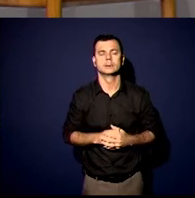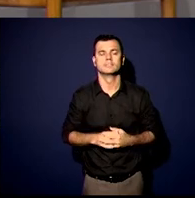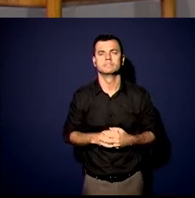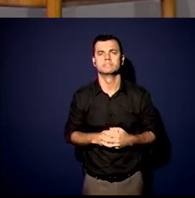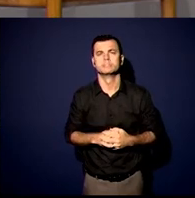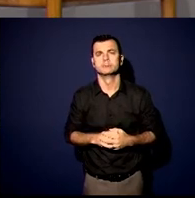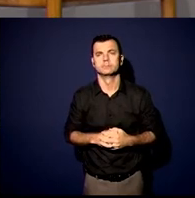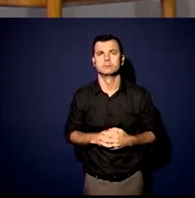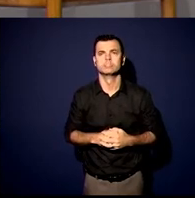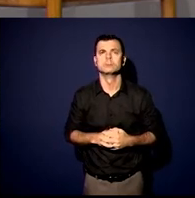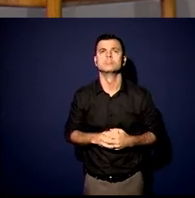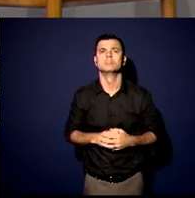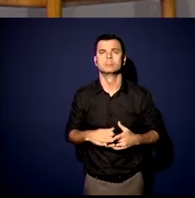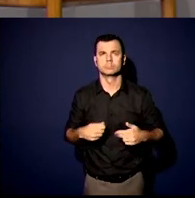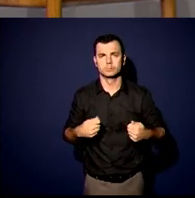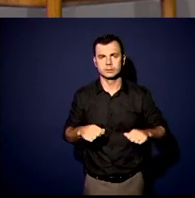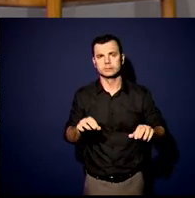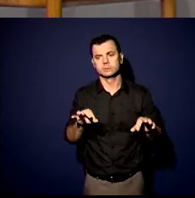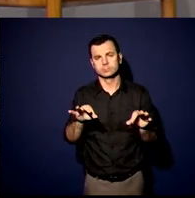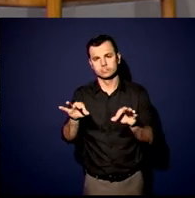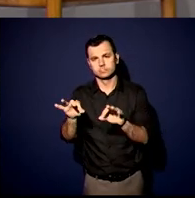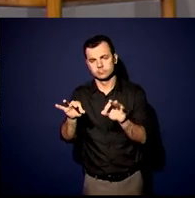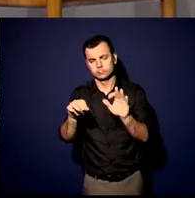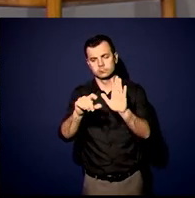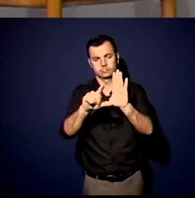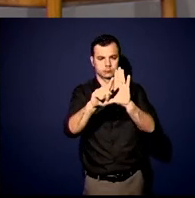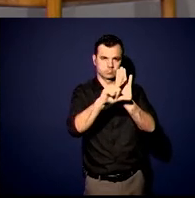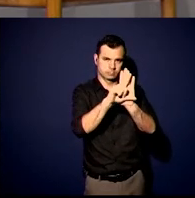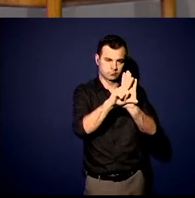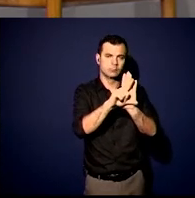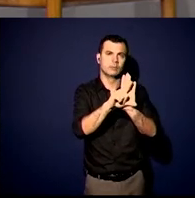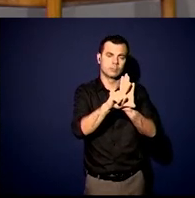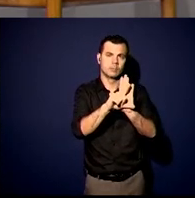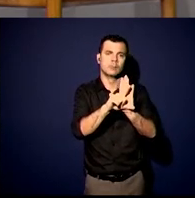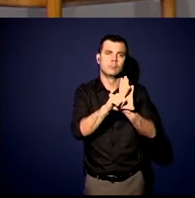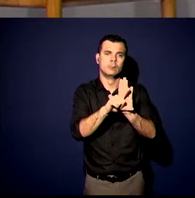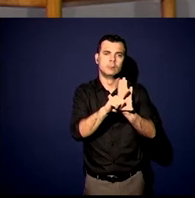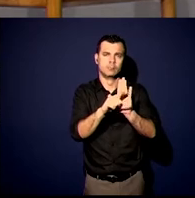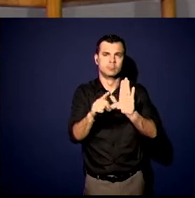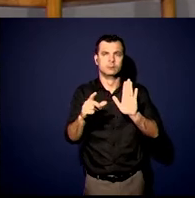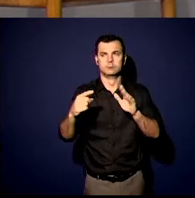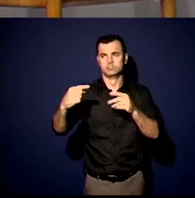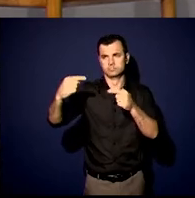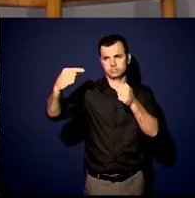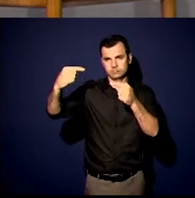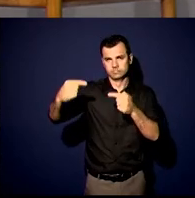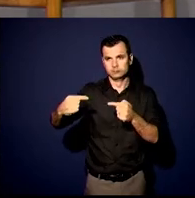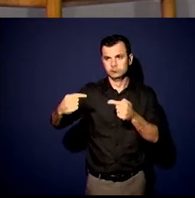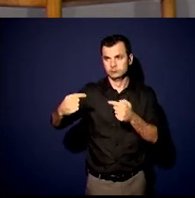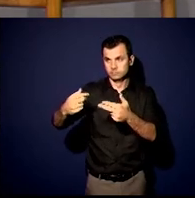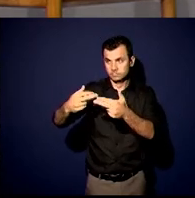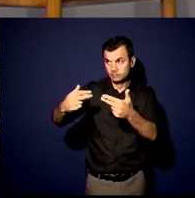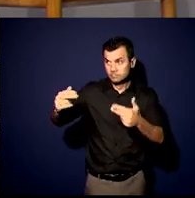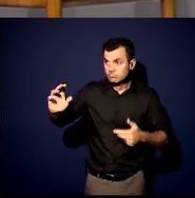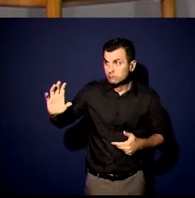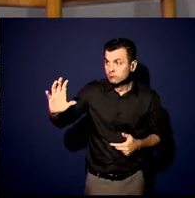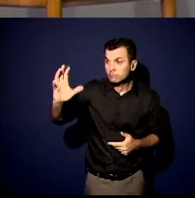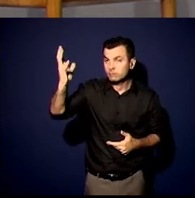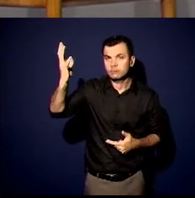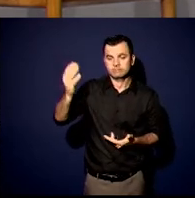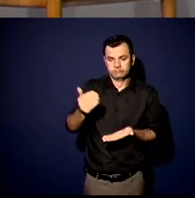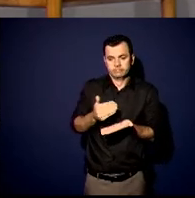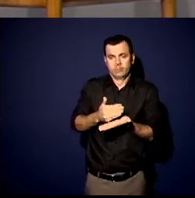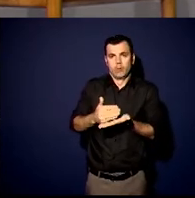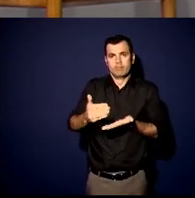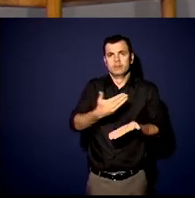um trabalho de elaboração Legislativa recentemente inclusive fomos desafiados pelos fatos precocemente né Logo